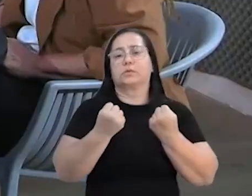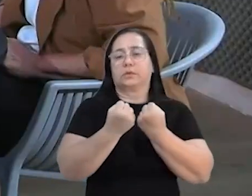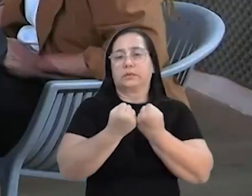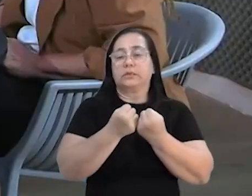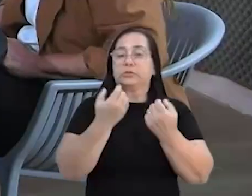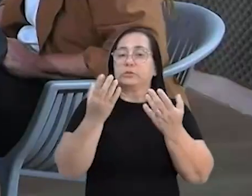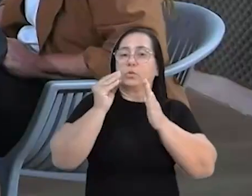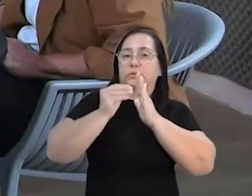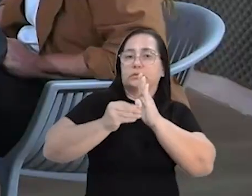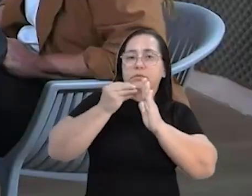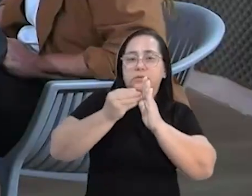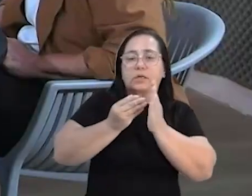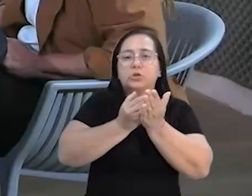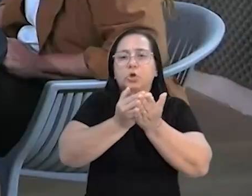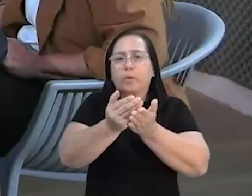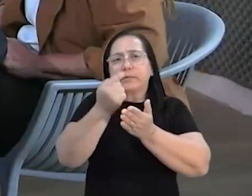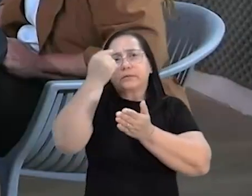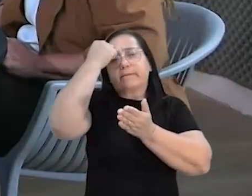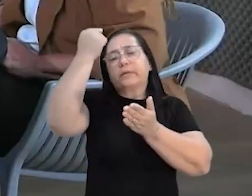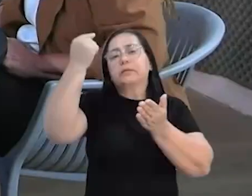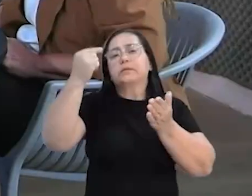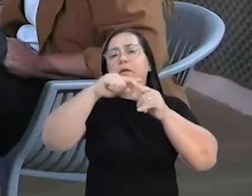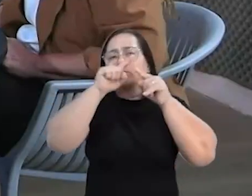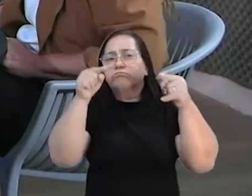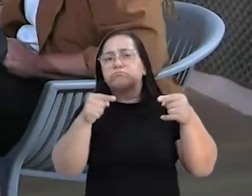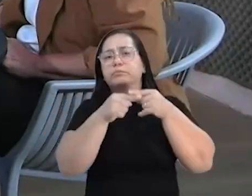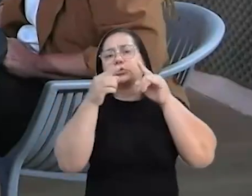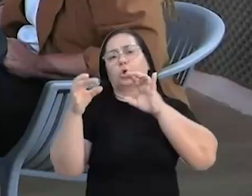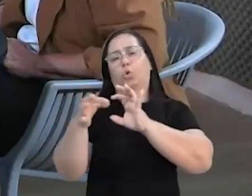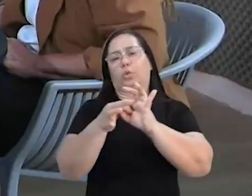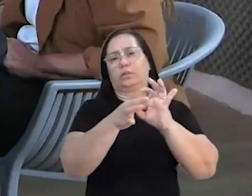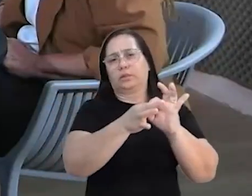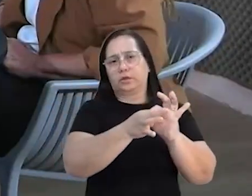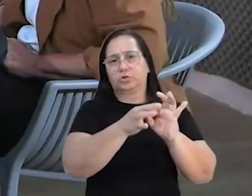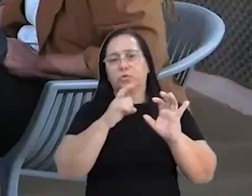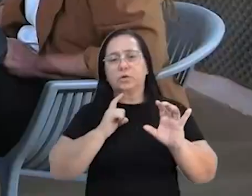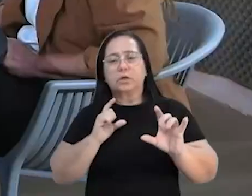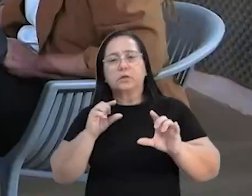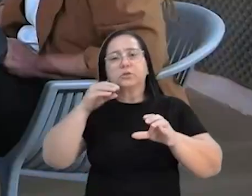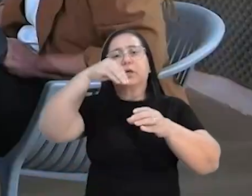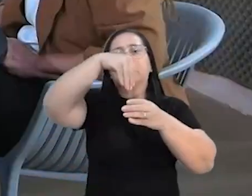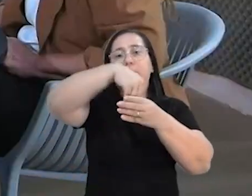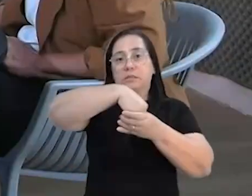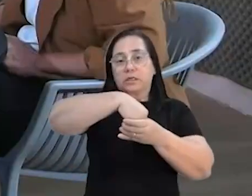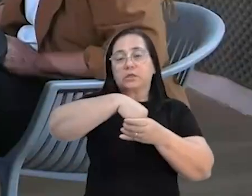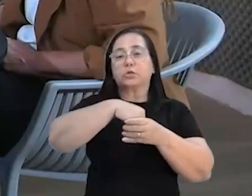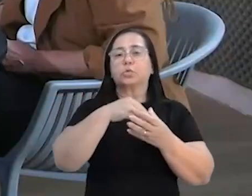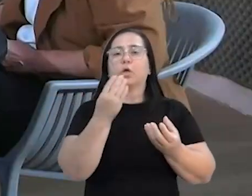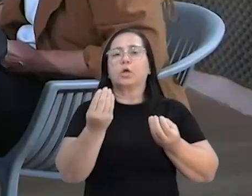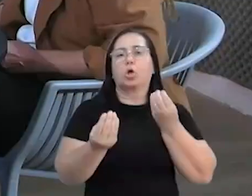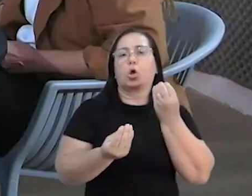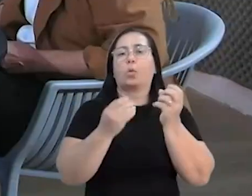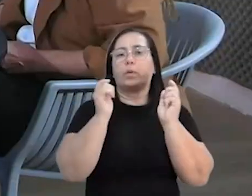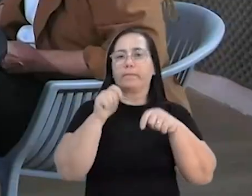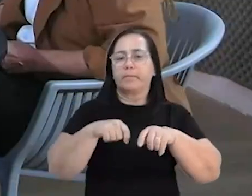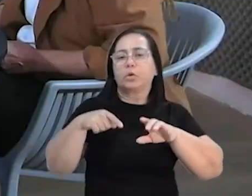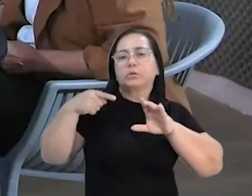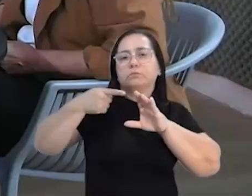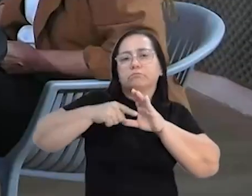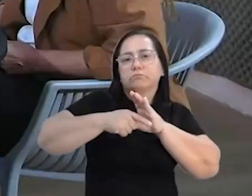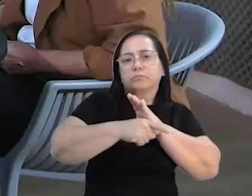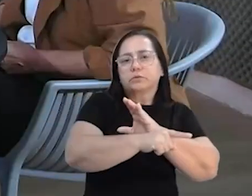Então, o designer começa a pensar um pouco mais desse contexto onde ele está inserido e como ele pode se aprofundar,